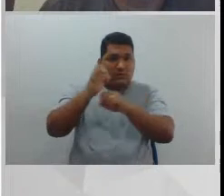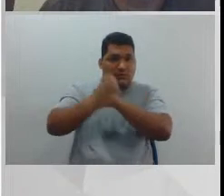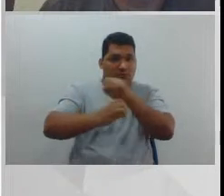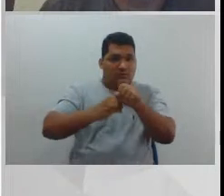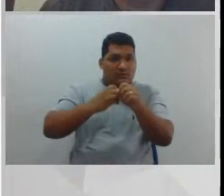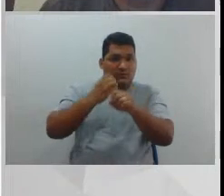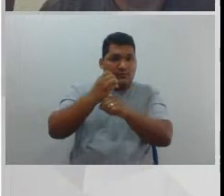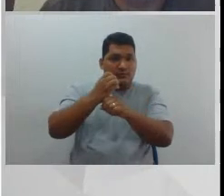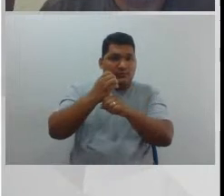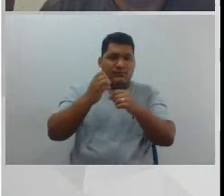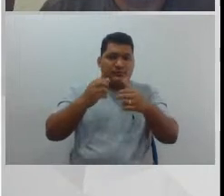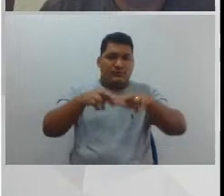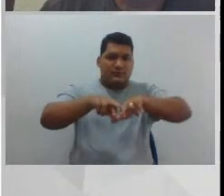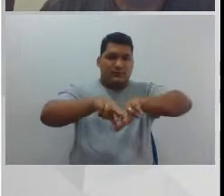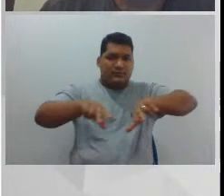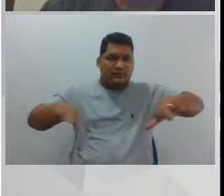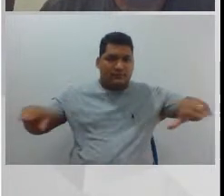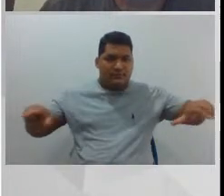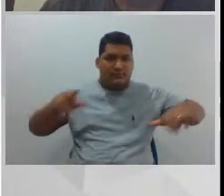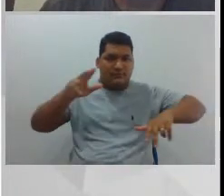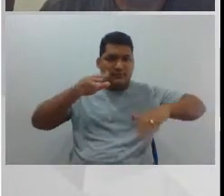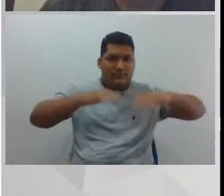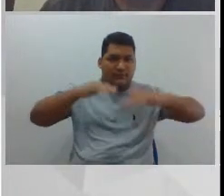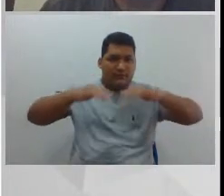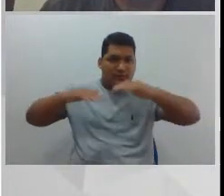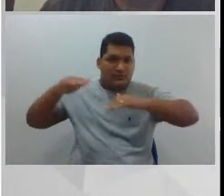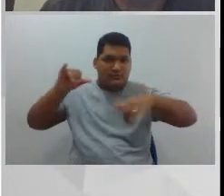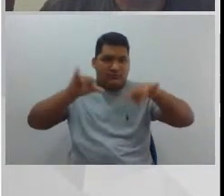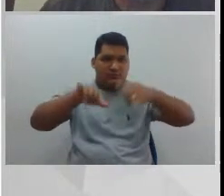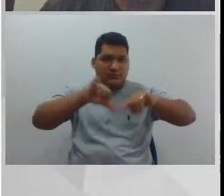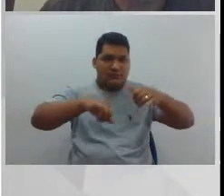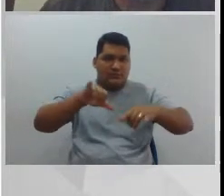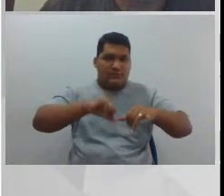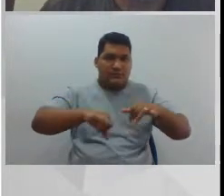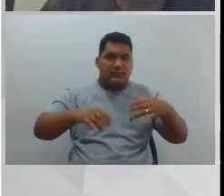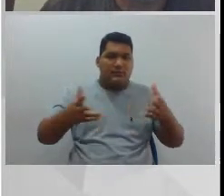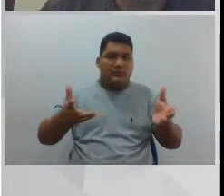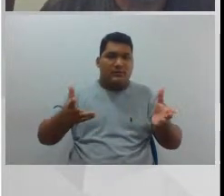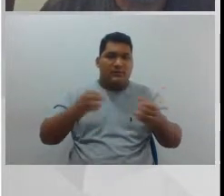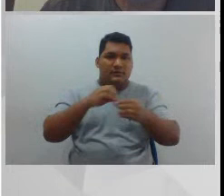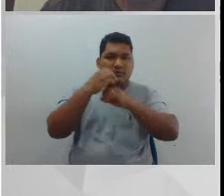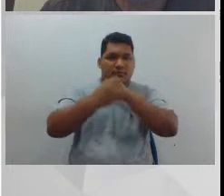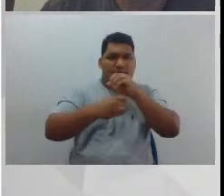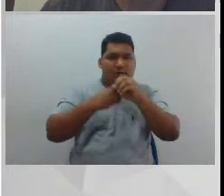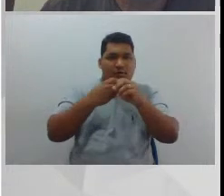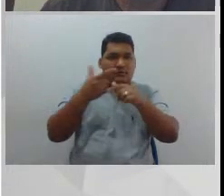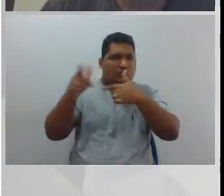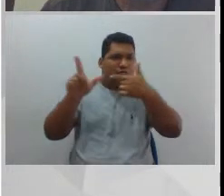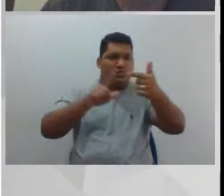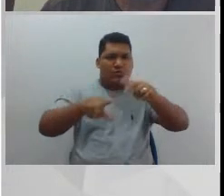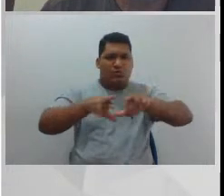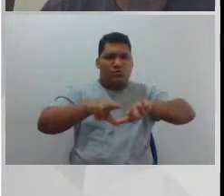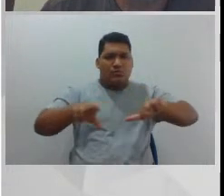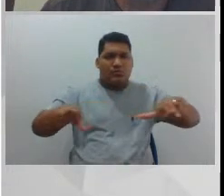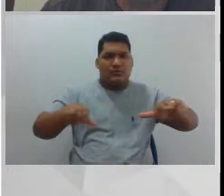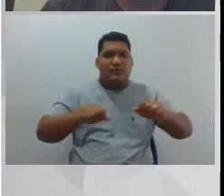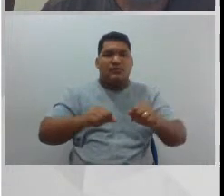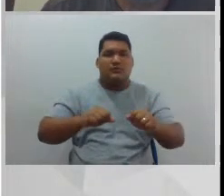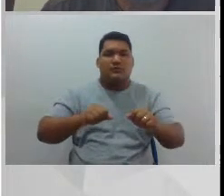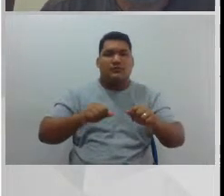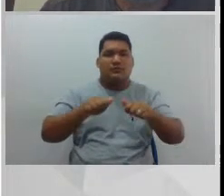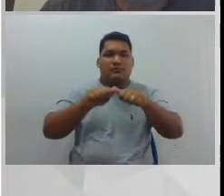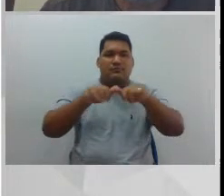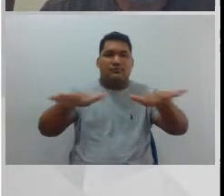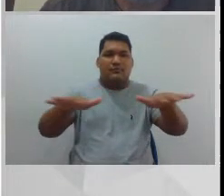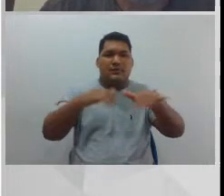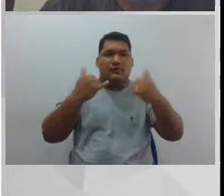variações químicas, né, de moléculas no seu interior, né, e propaga essa informação para outros neurônios,